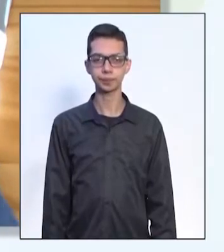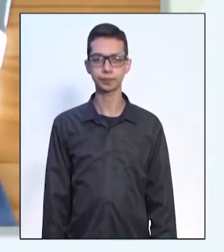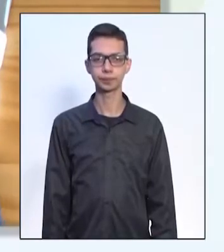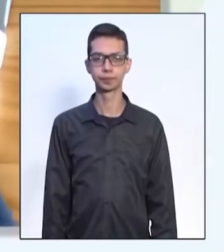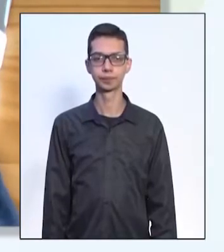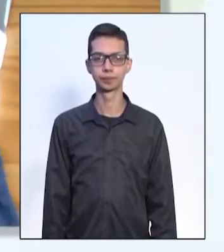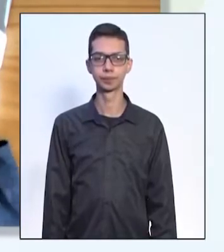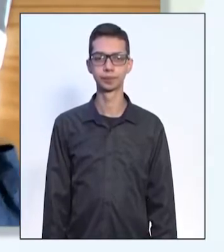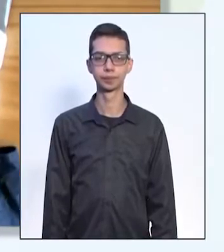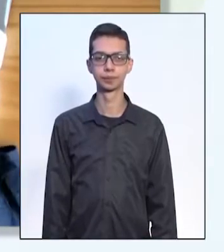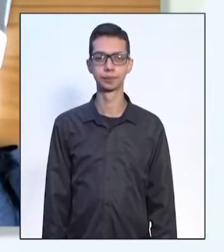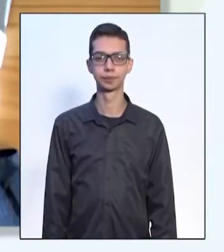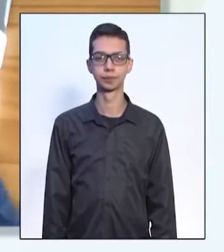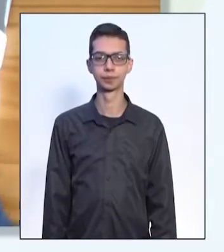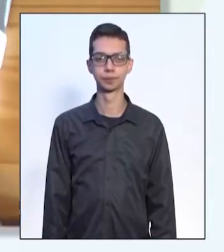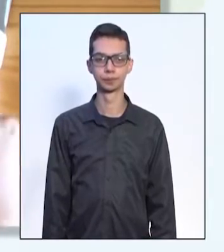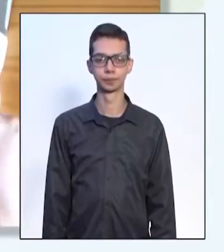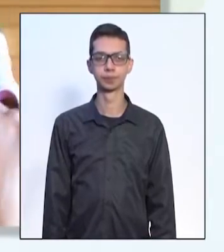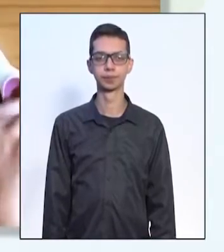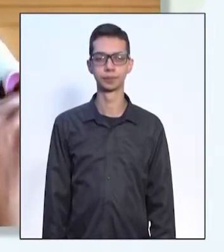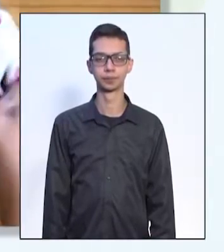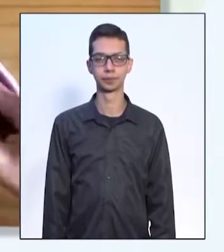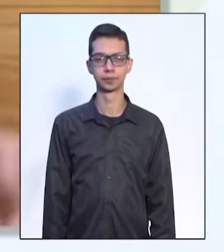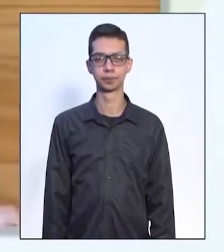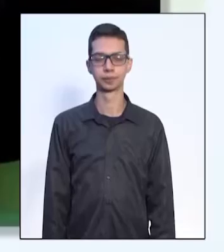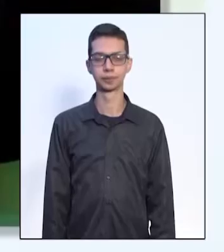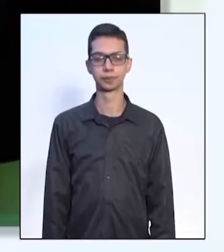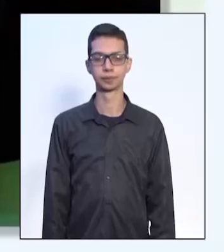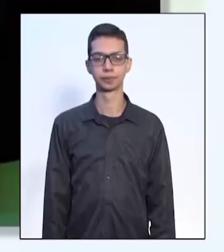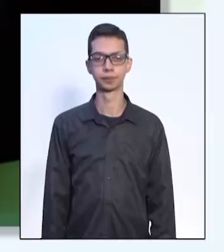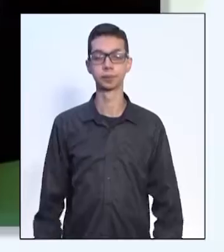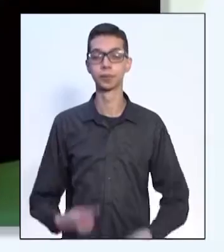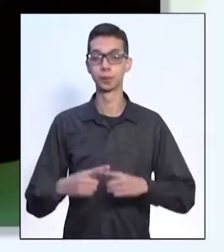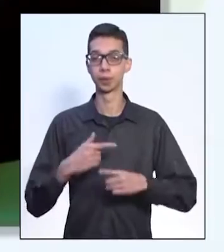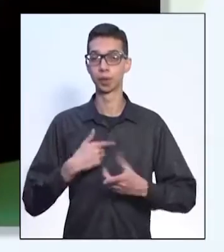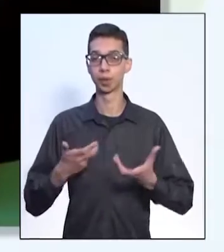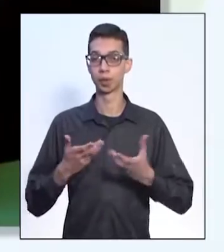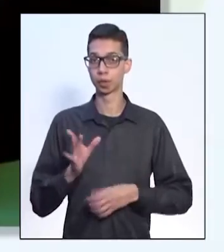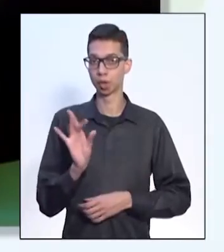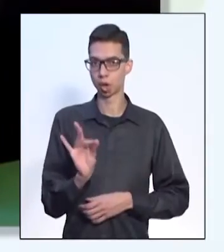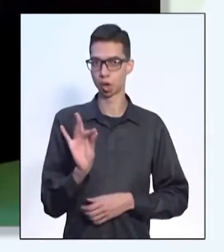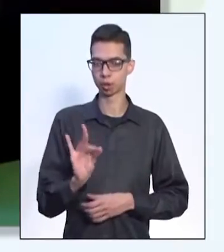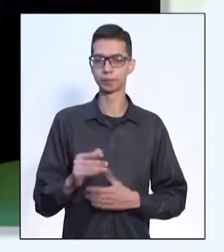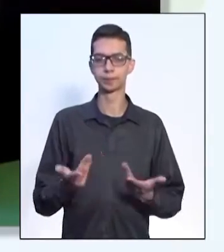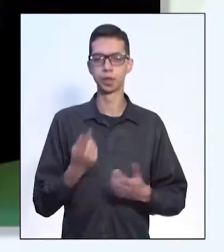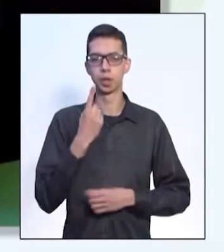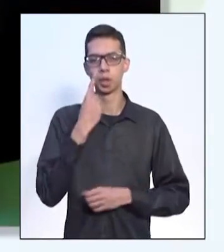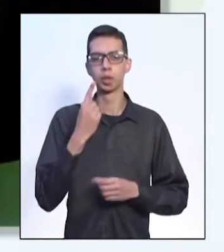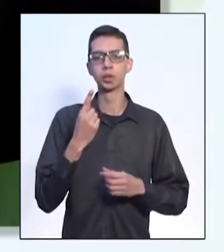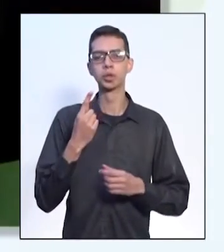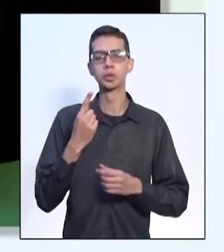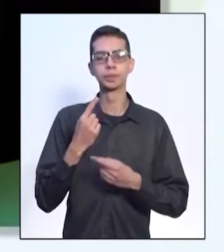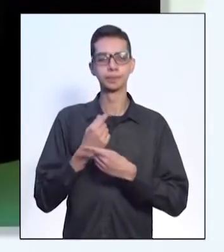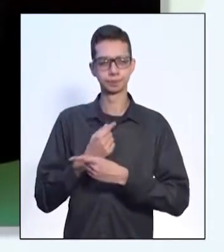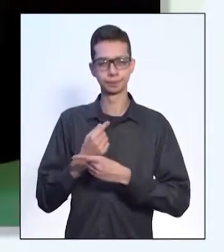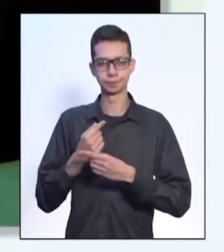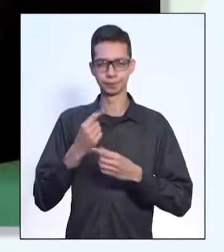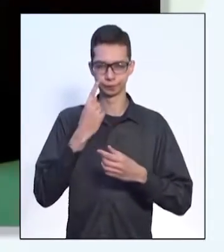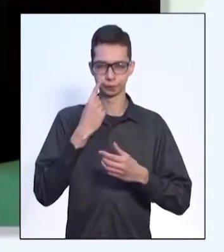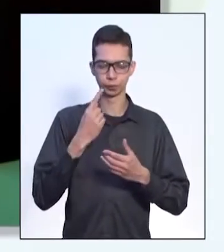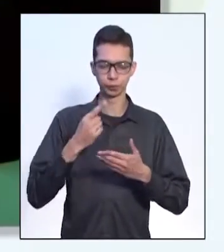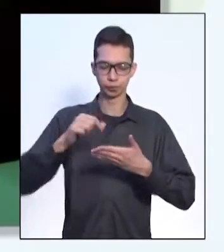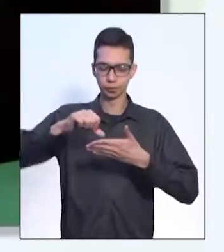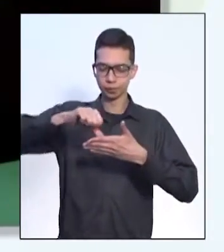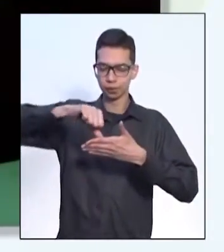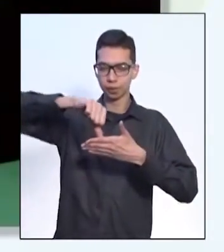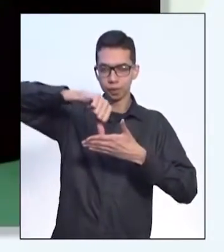aqui, passando bem a mão para colar. E a pontinha aqui que ficou sobrando, eu vou cortar.